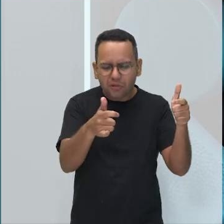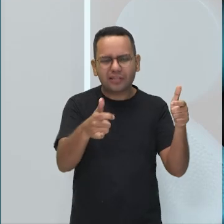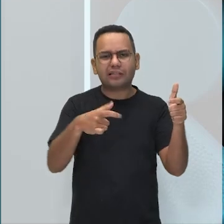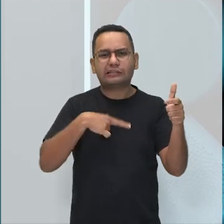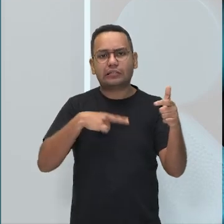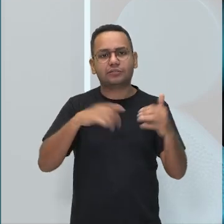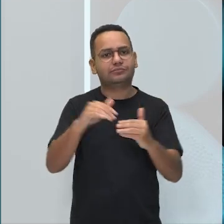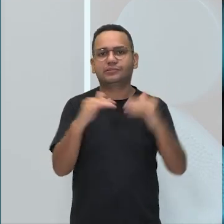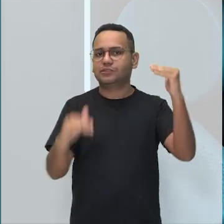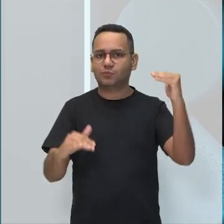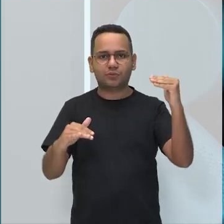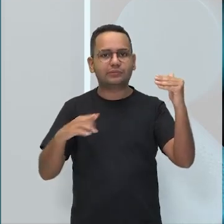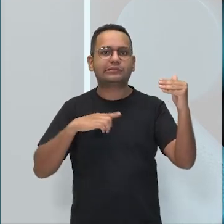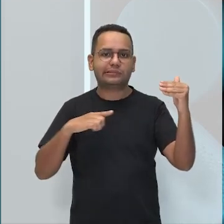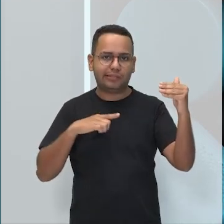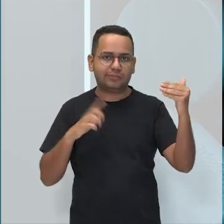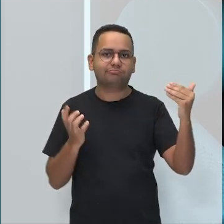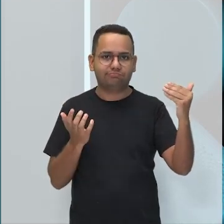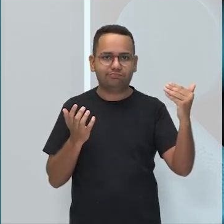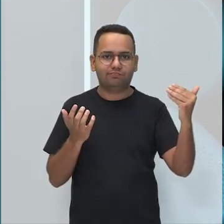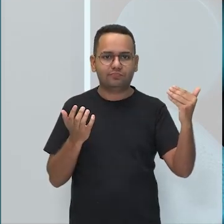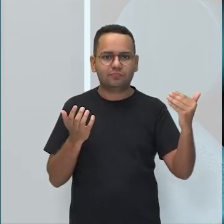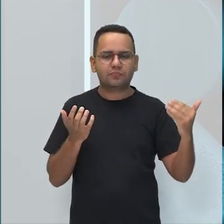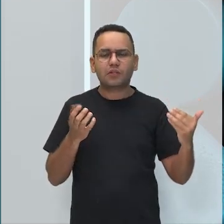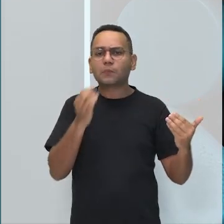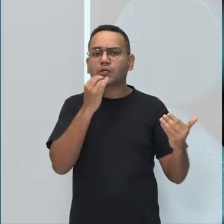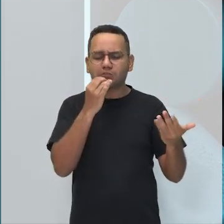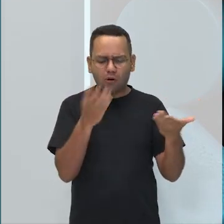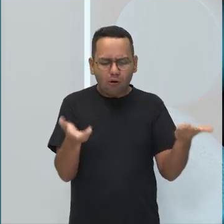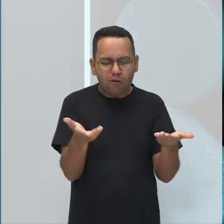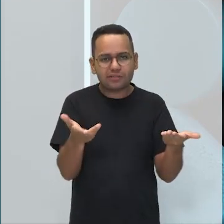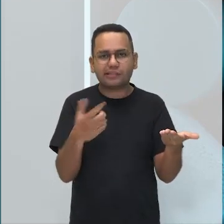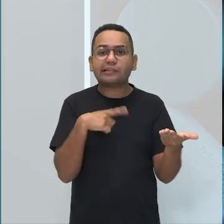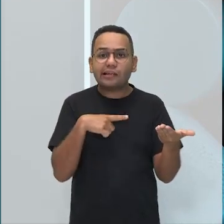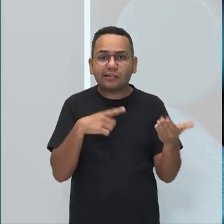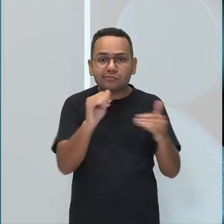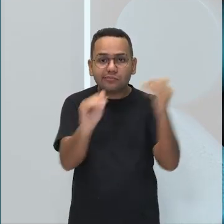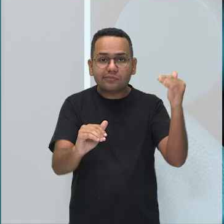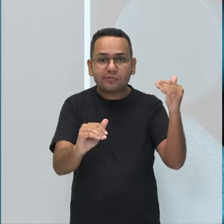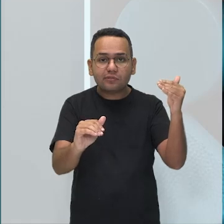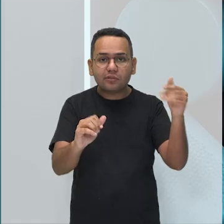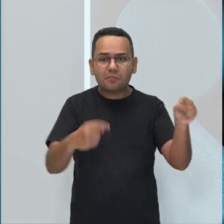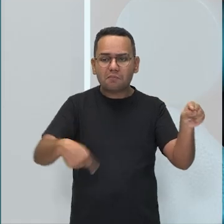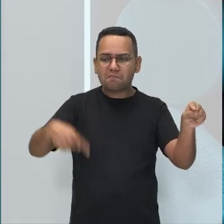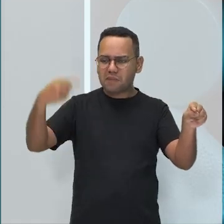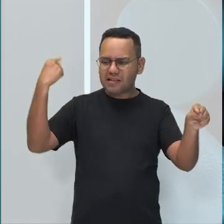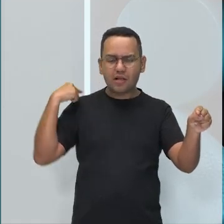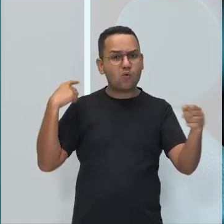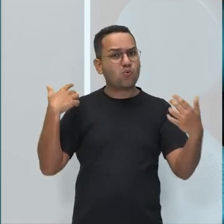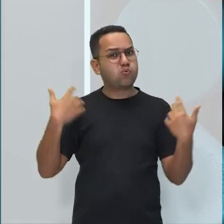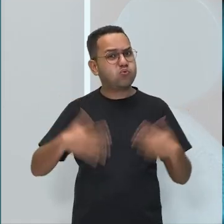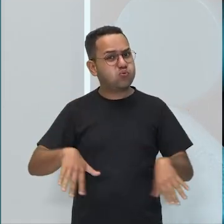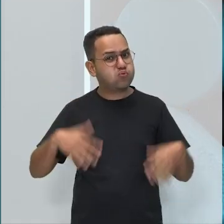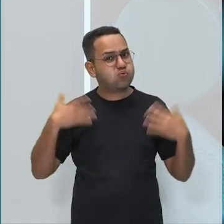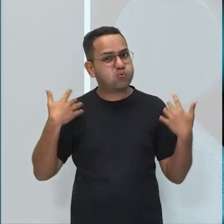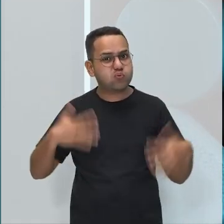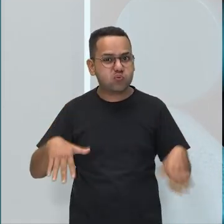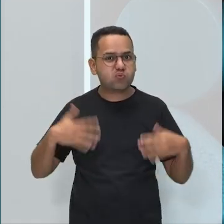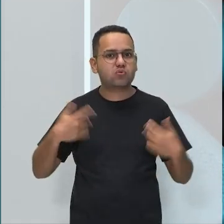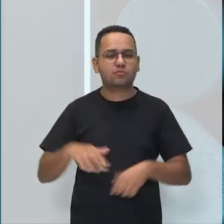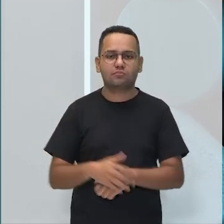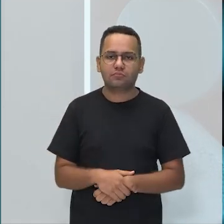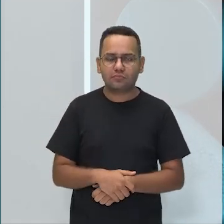temos desigualdades hoje, antes, lá naquela época, as desigualdades eram maiores. Tínhamos grandes centros